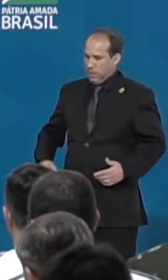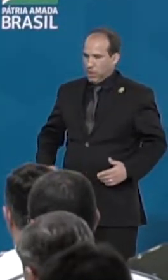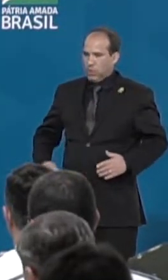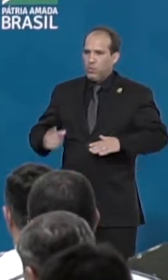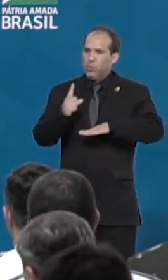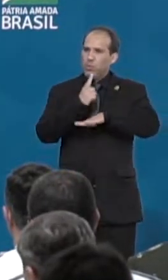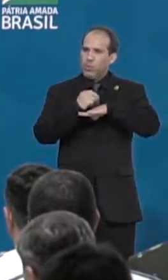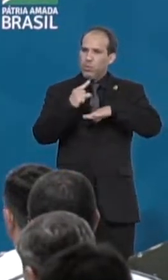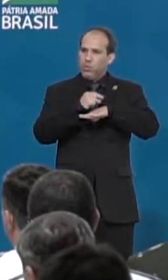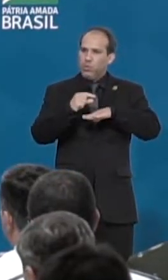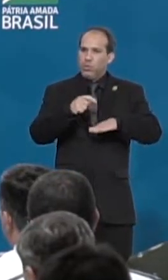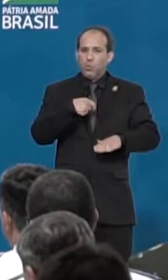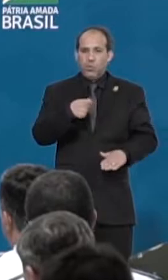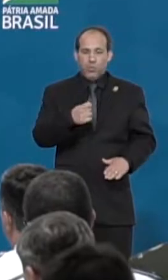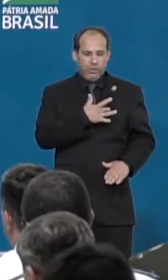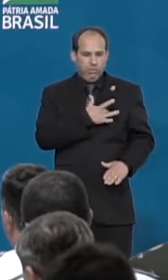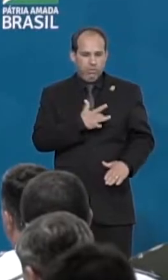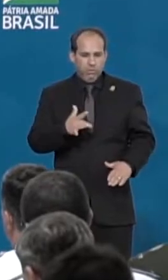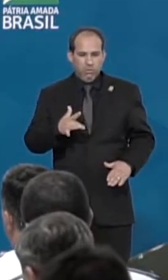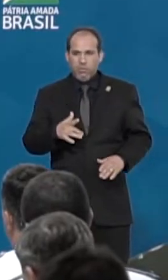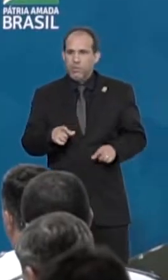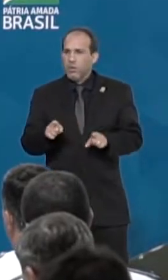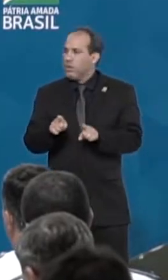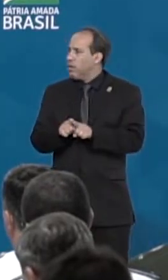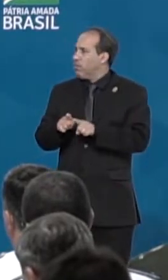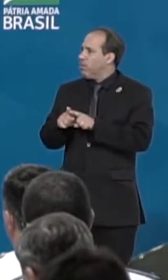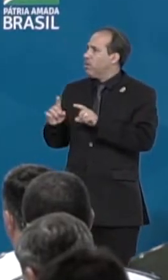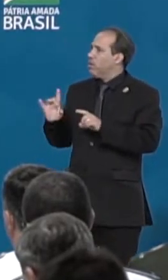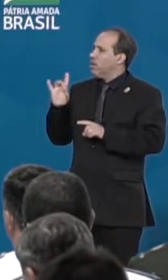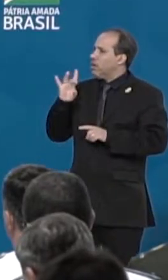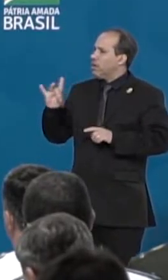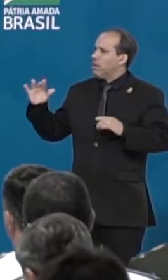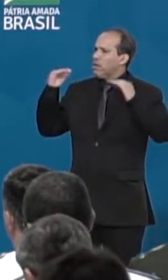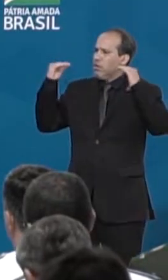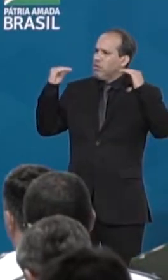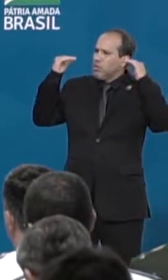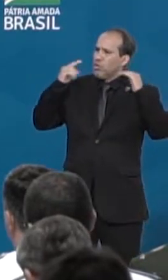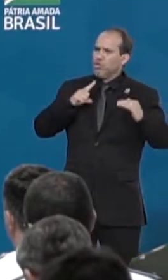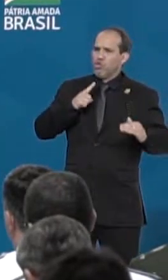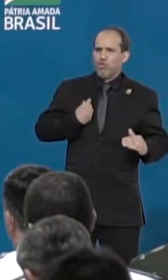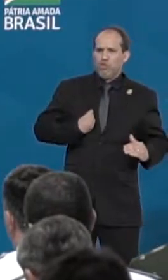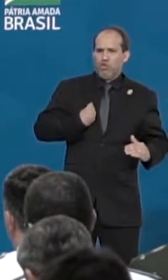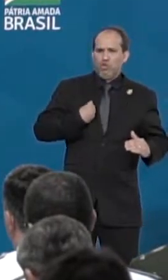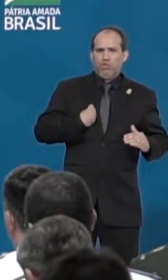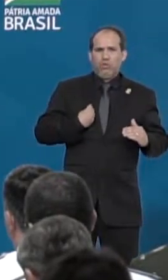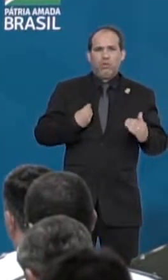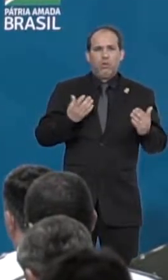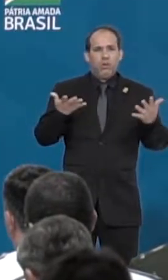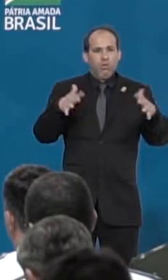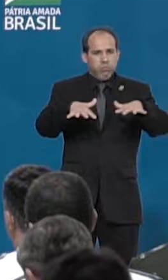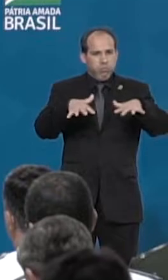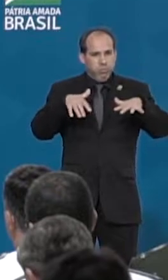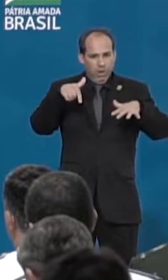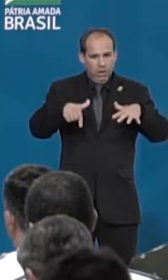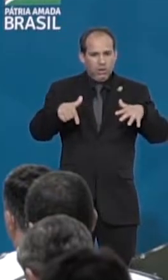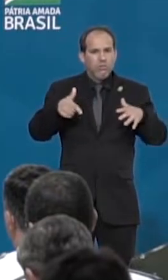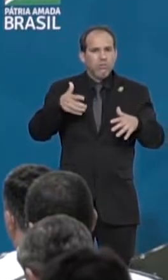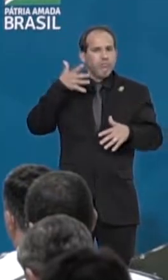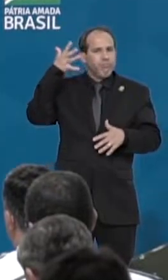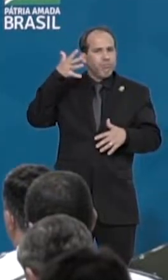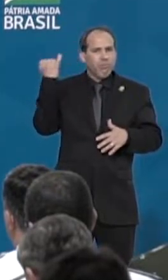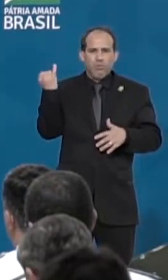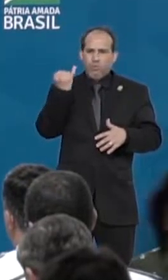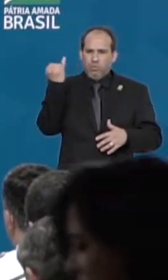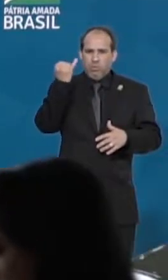Civil, Onyx Lorenzon. Em seus nomes, saúdo todas as autoridades presentes a este evento tão